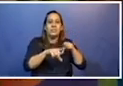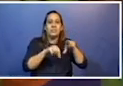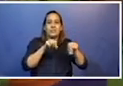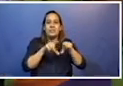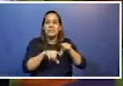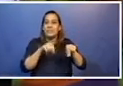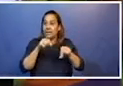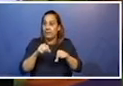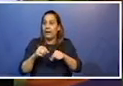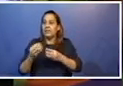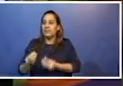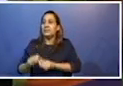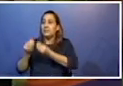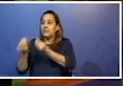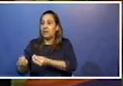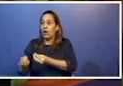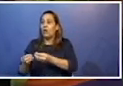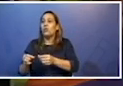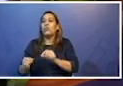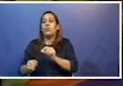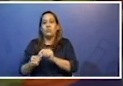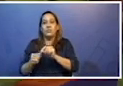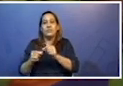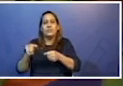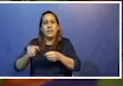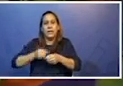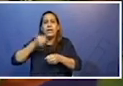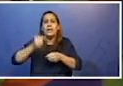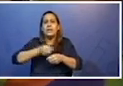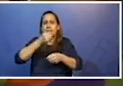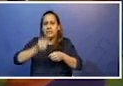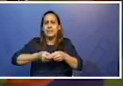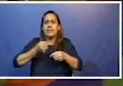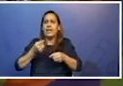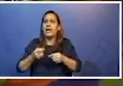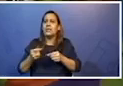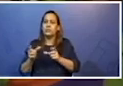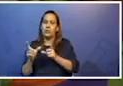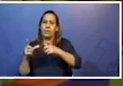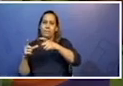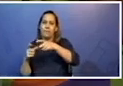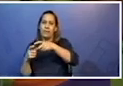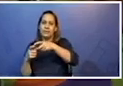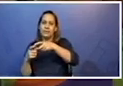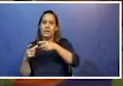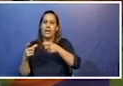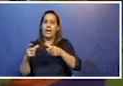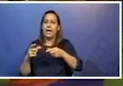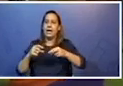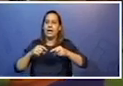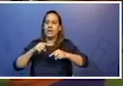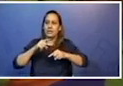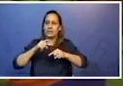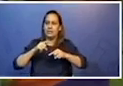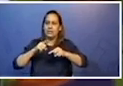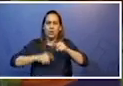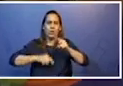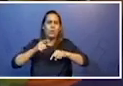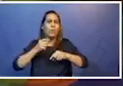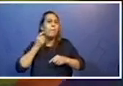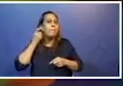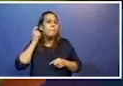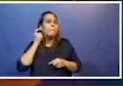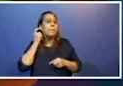essa outra planta, essa outra árvore, também artesanato. Aqui, como na imagem mostra,